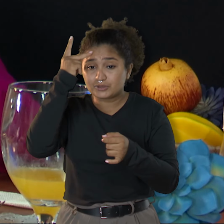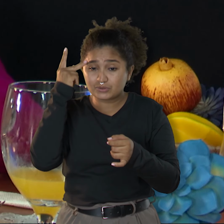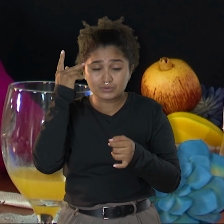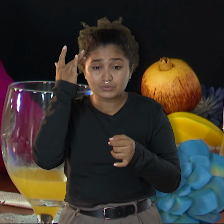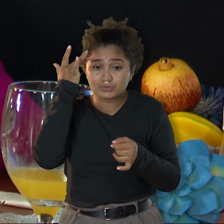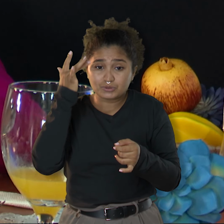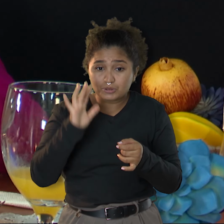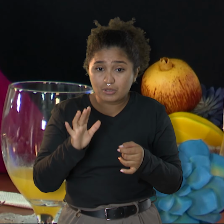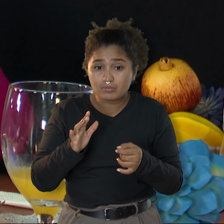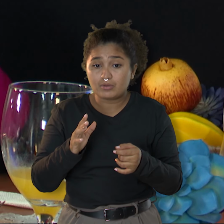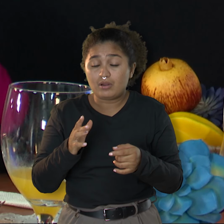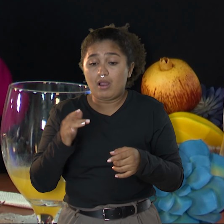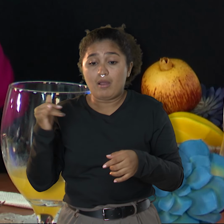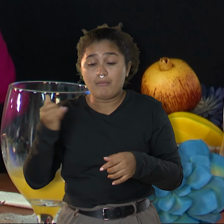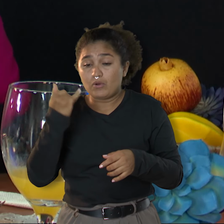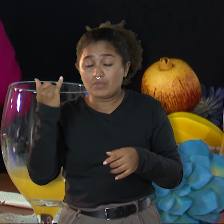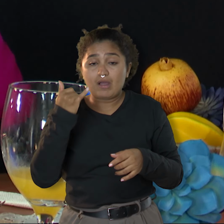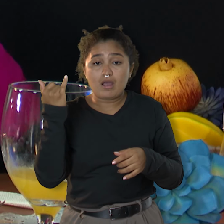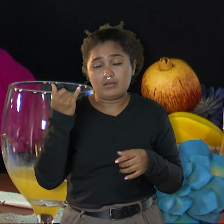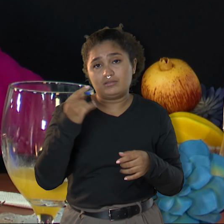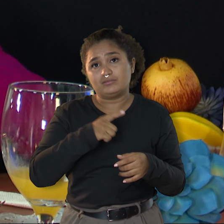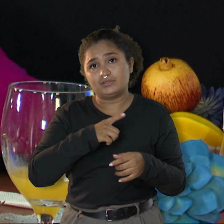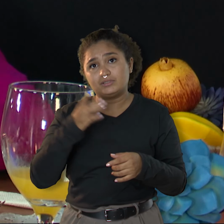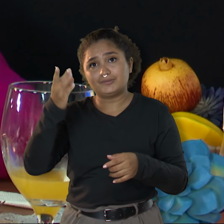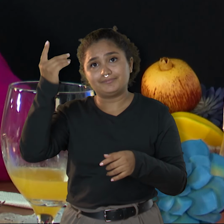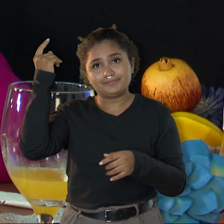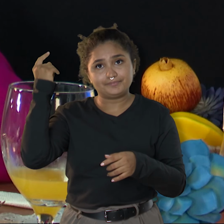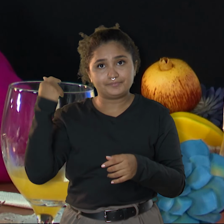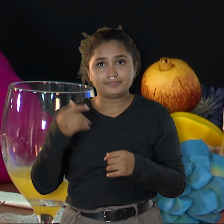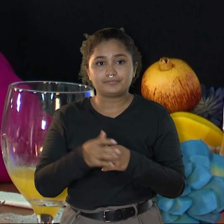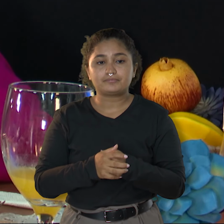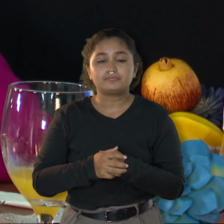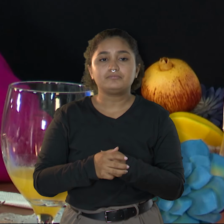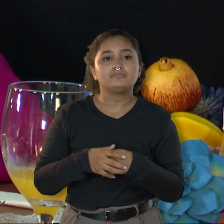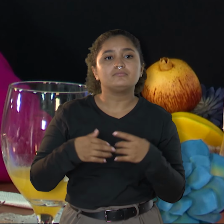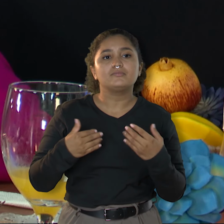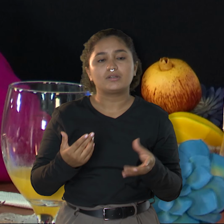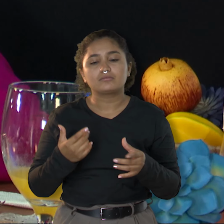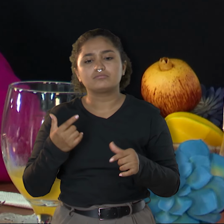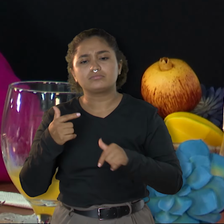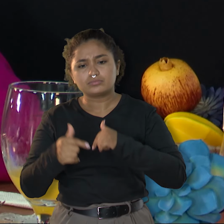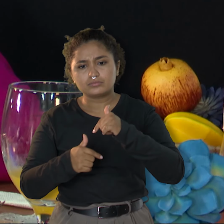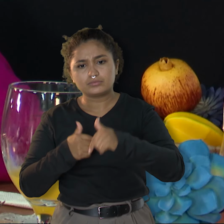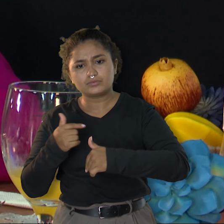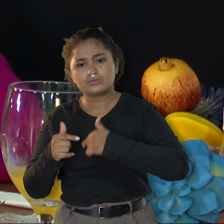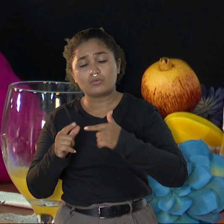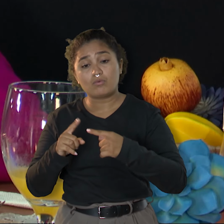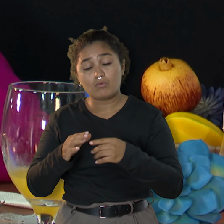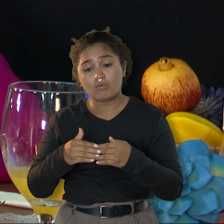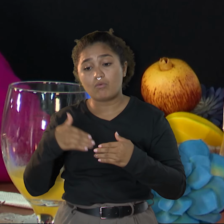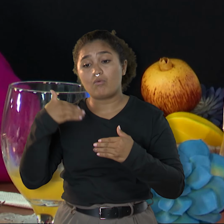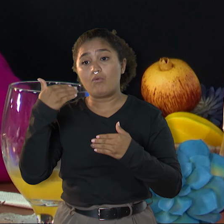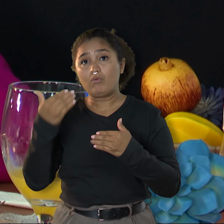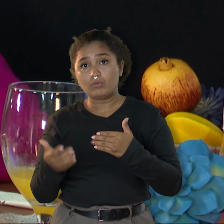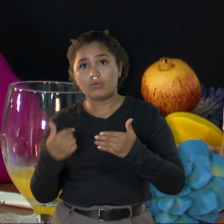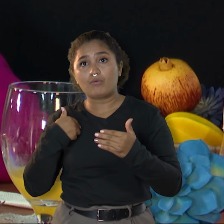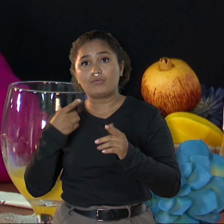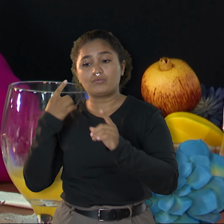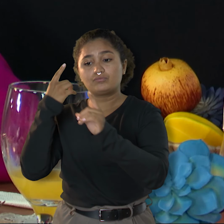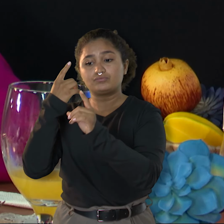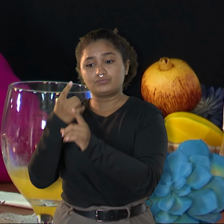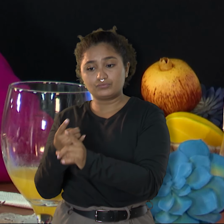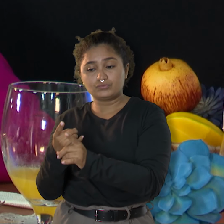sabia o tamanho da importância que tinha. E aí, tudo bem, passou, tentamos ir trabalhando. E no outro, eu fui ao